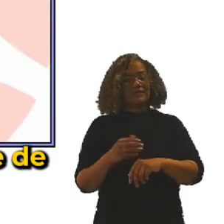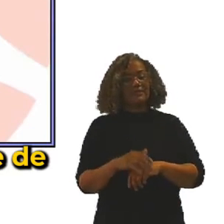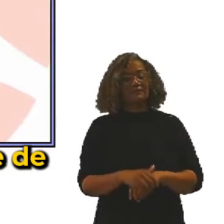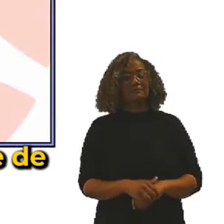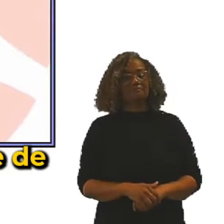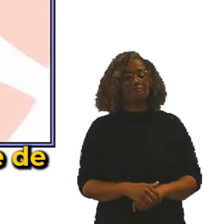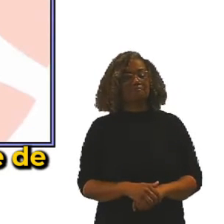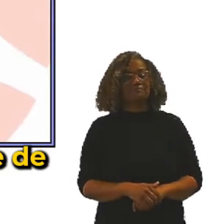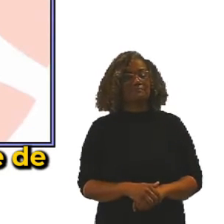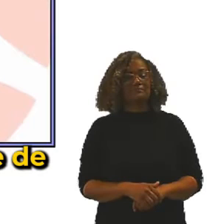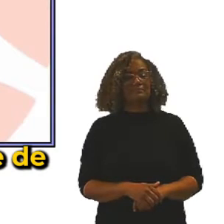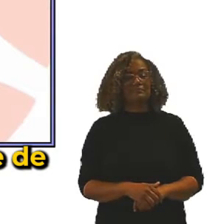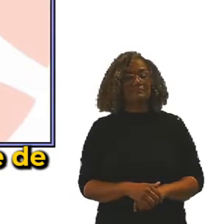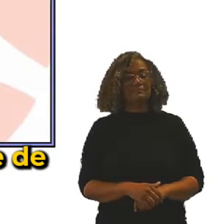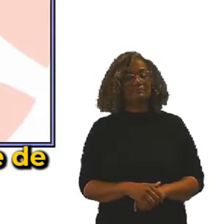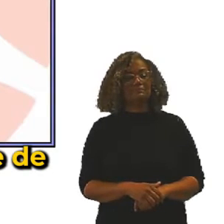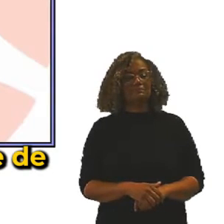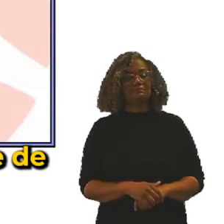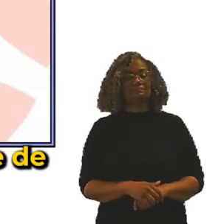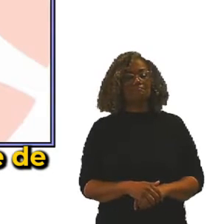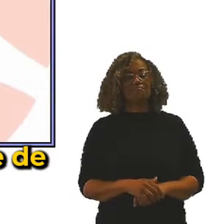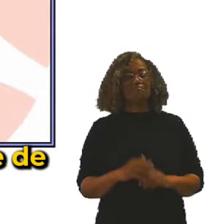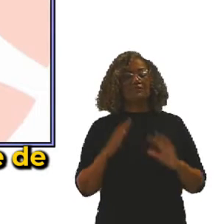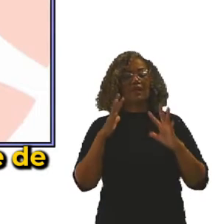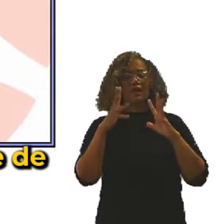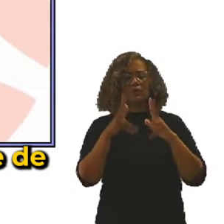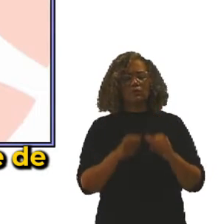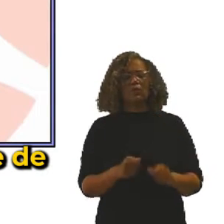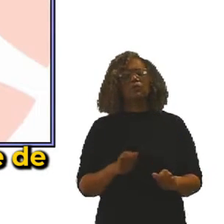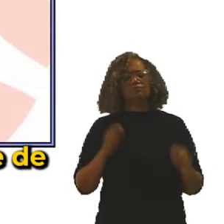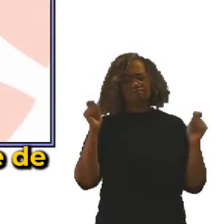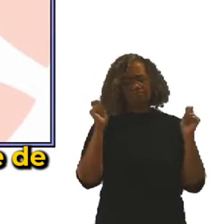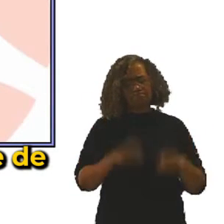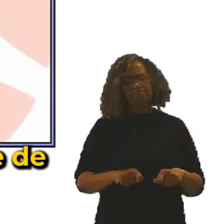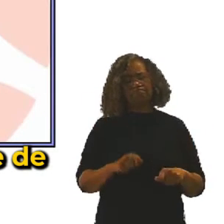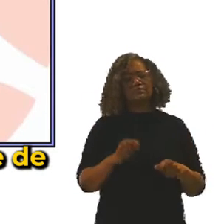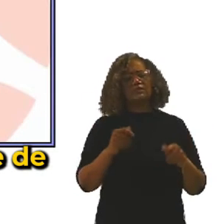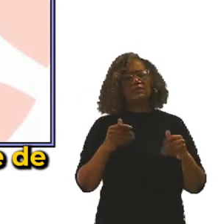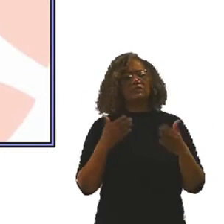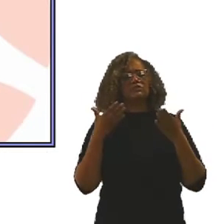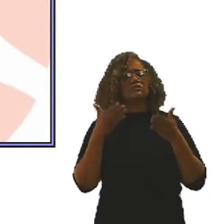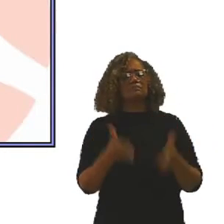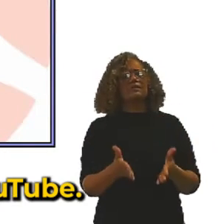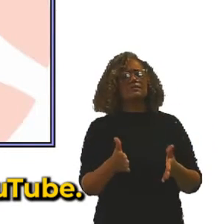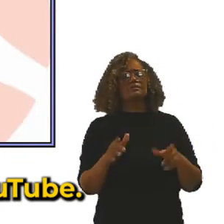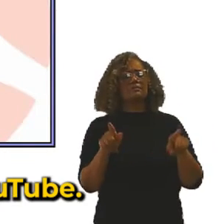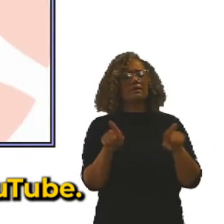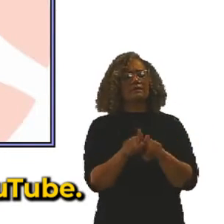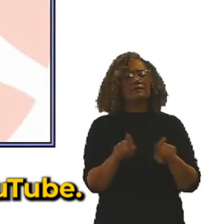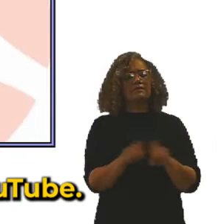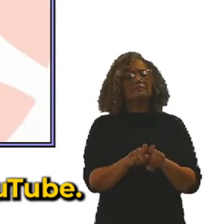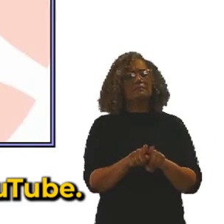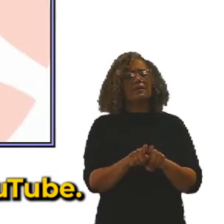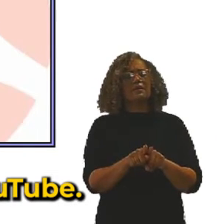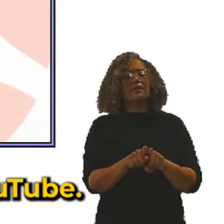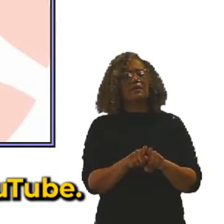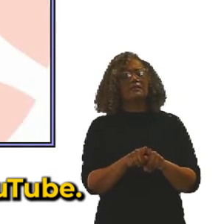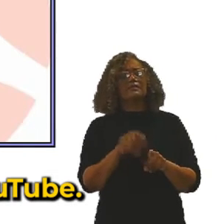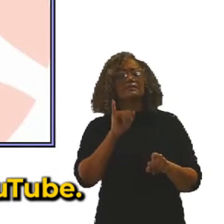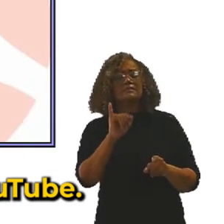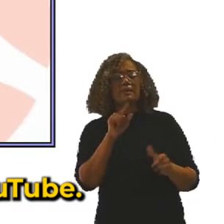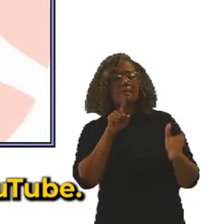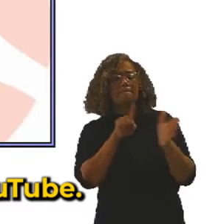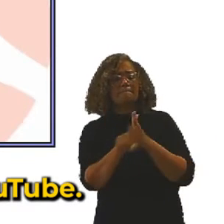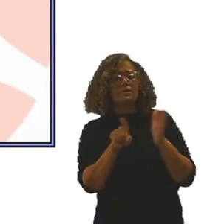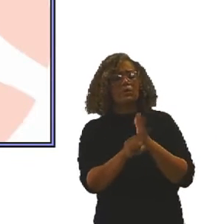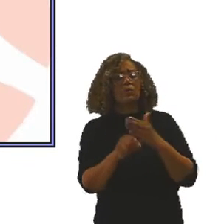Nós estendemos a todos a possibilidade de participar também conosco, registrando suas perguntas no